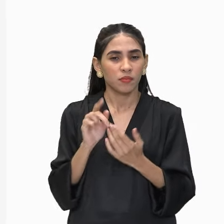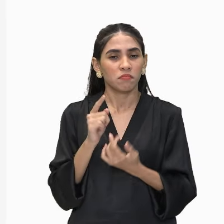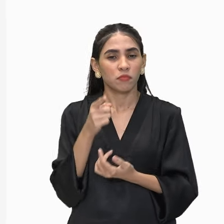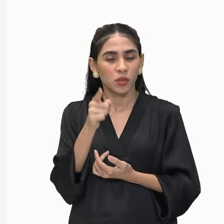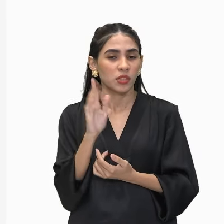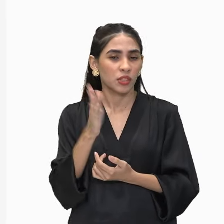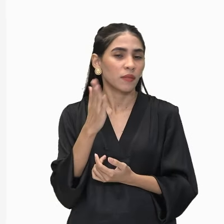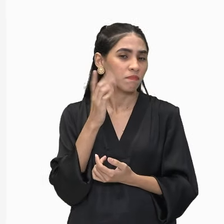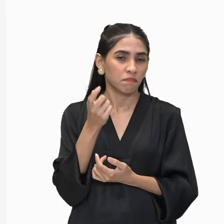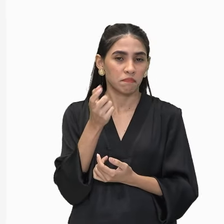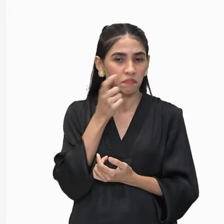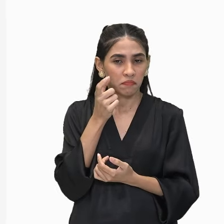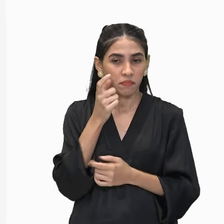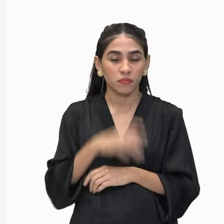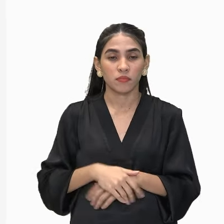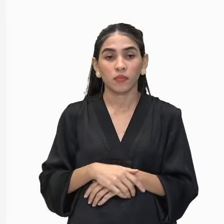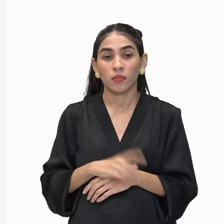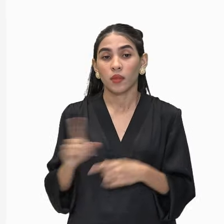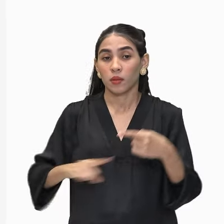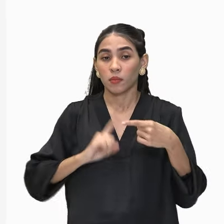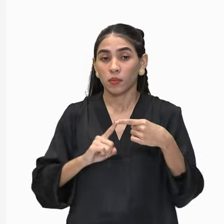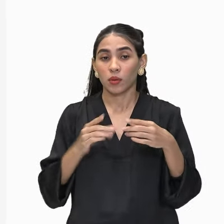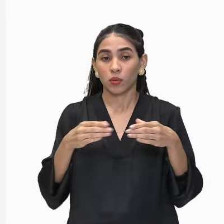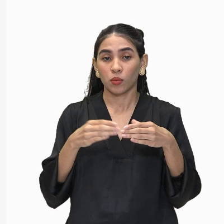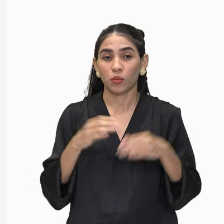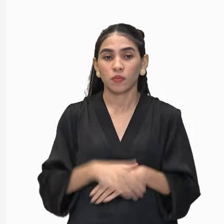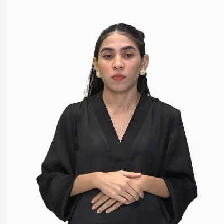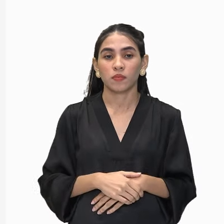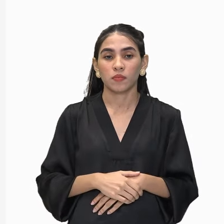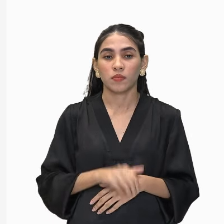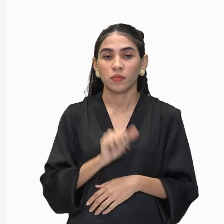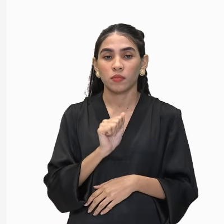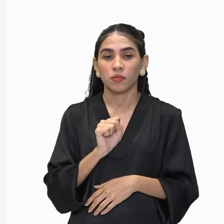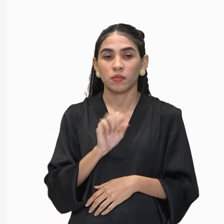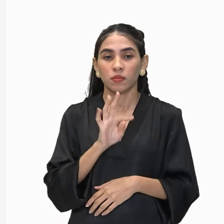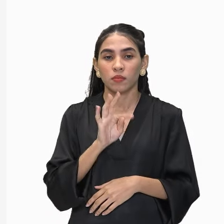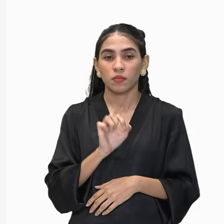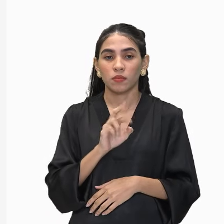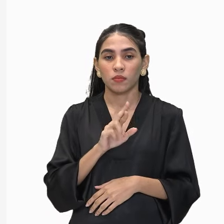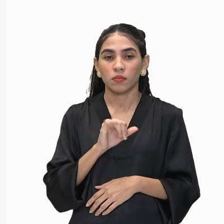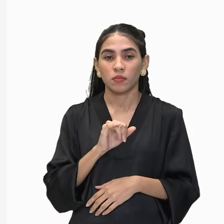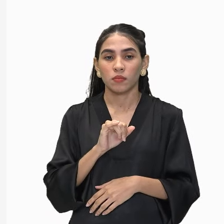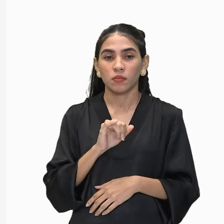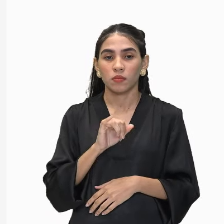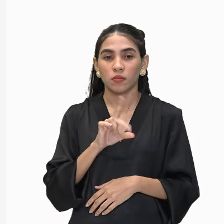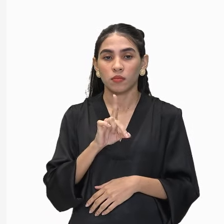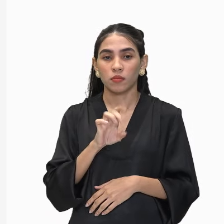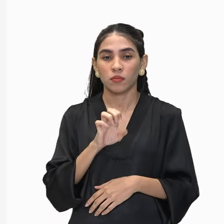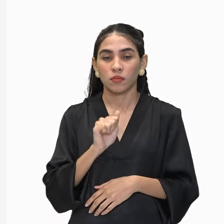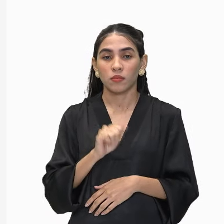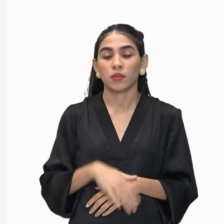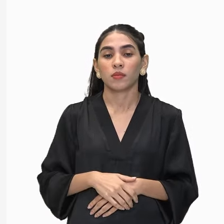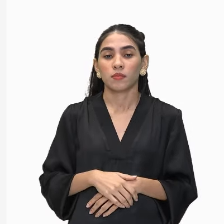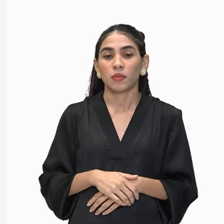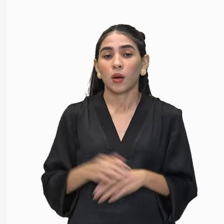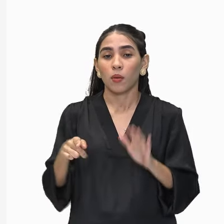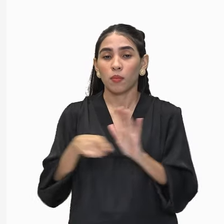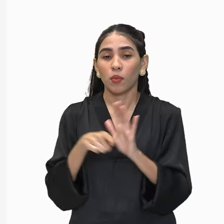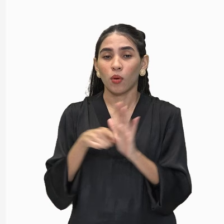já viram. O primeiro grupo é a classe Asteroidea, que é a classe das estrelas do